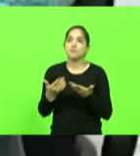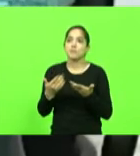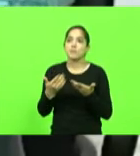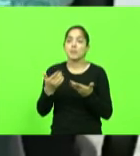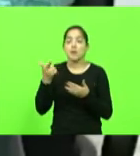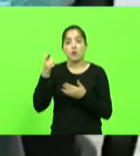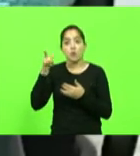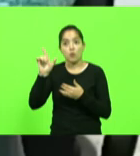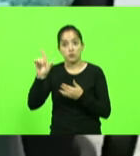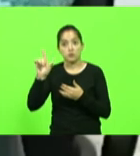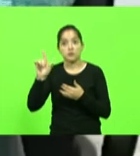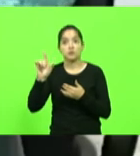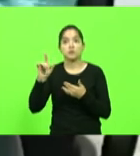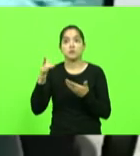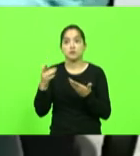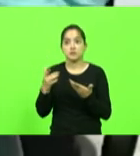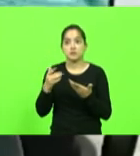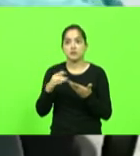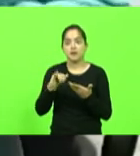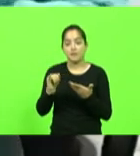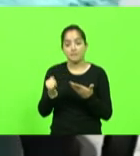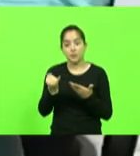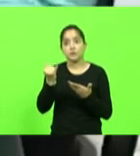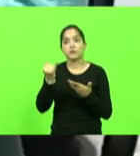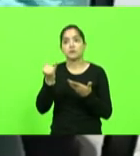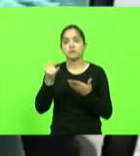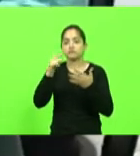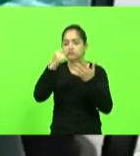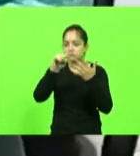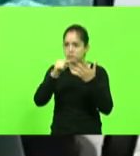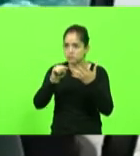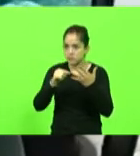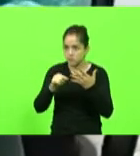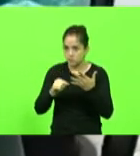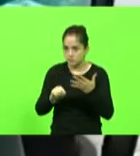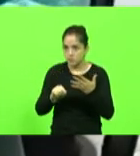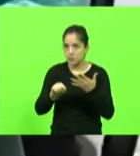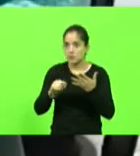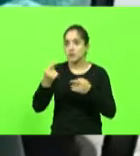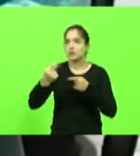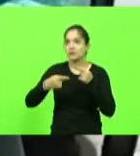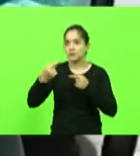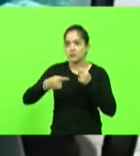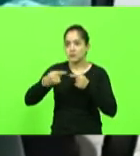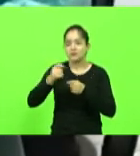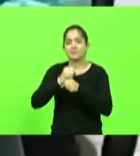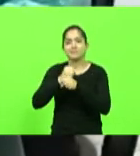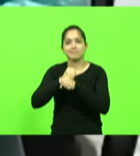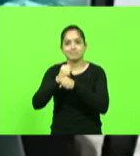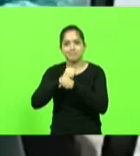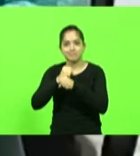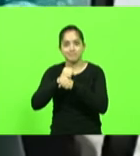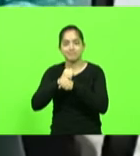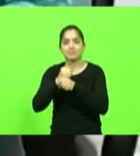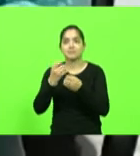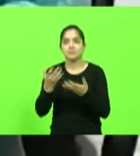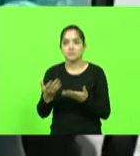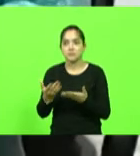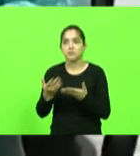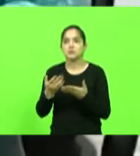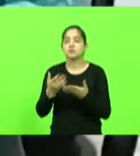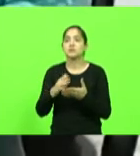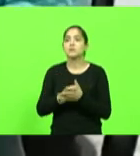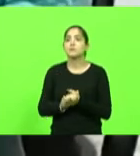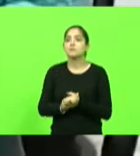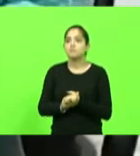coisa também, aproveitando essa audiência e todos os pontos que nós tratamos há tantos anos, há tanto tempo, o executivo,